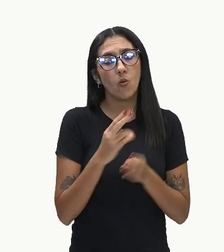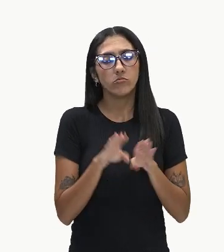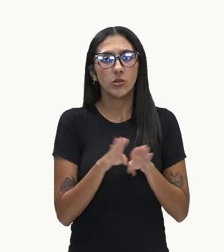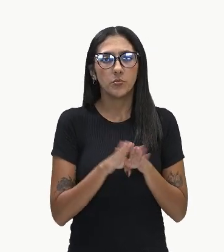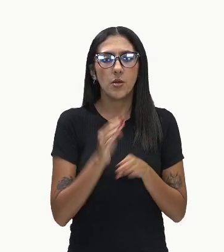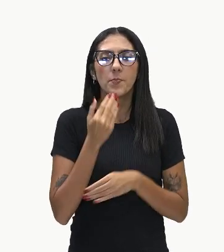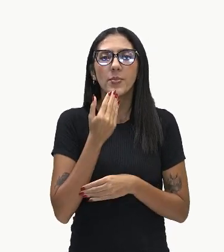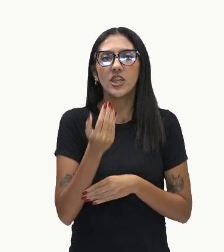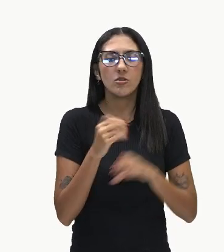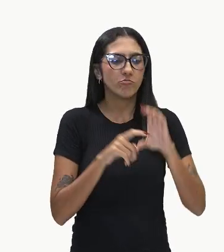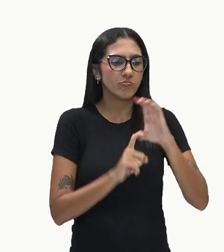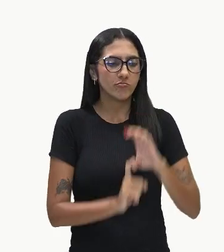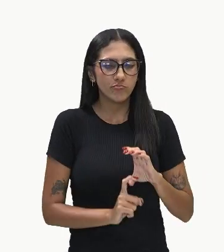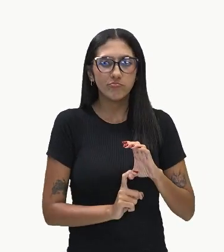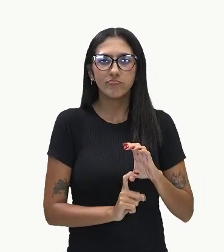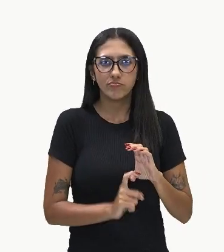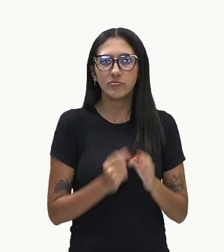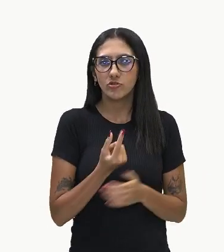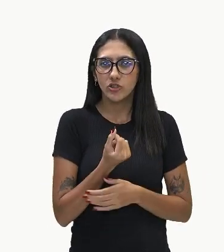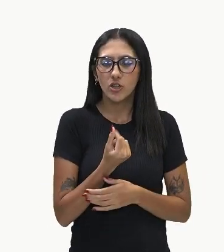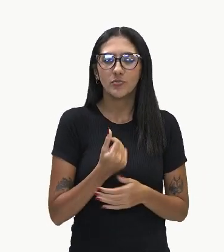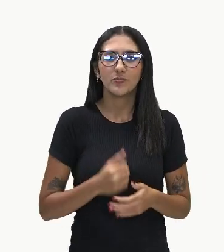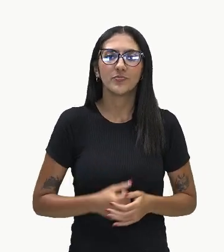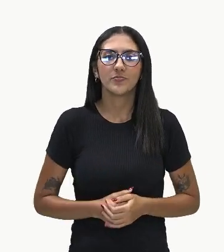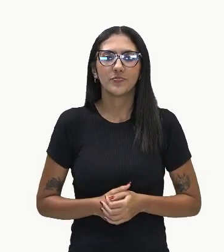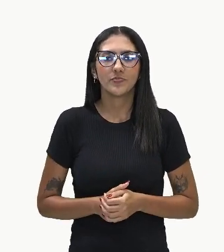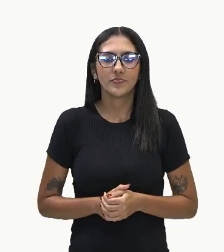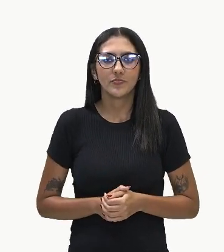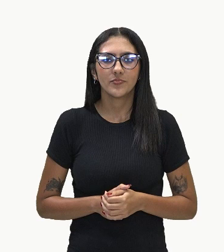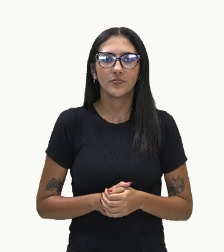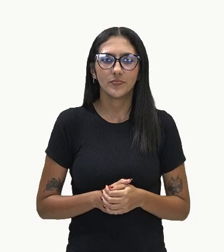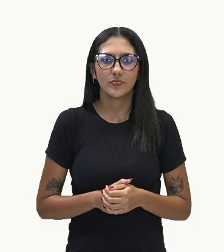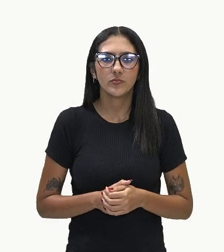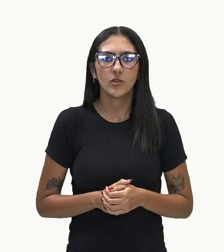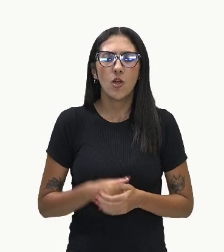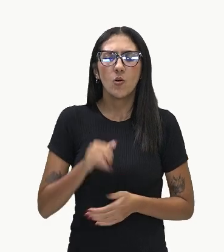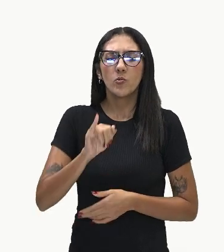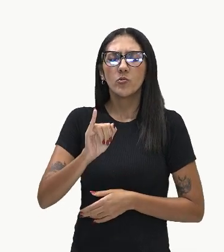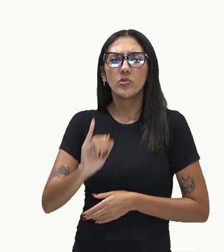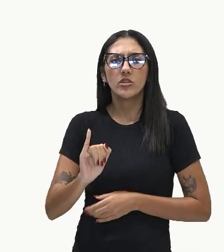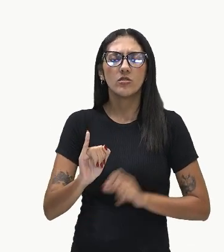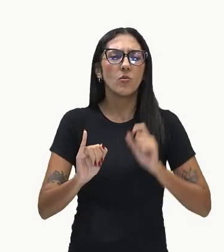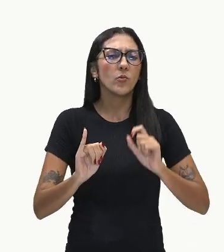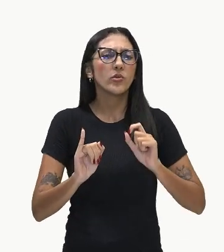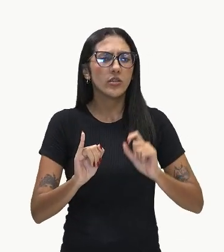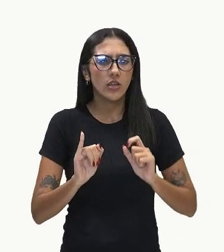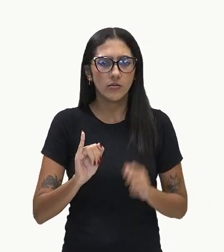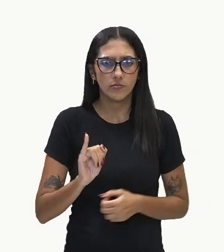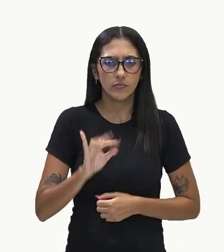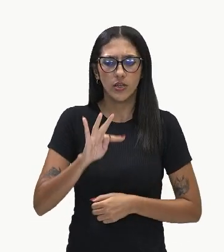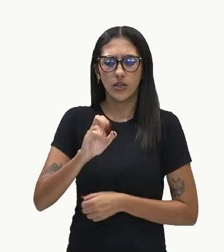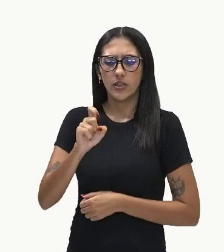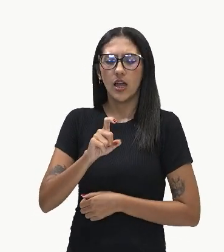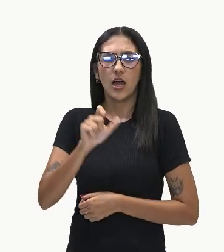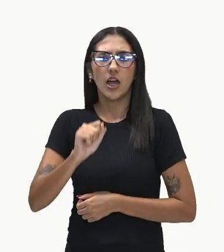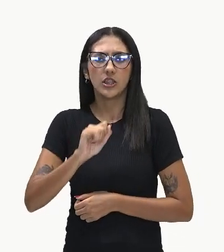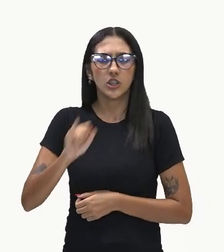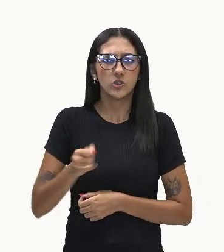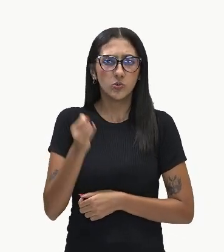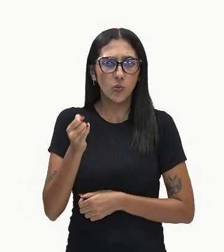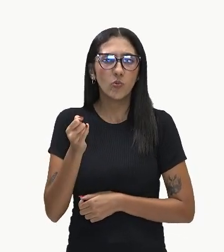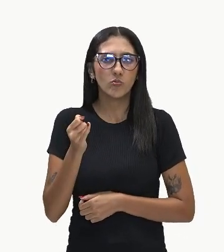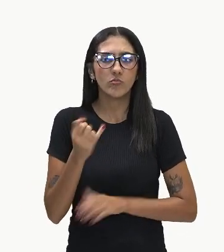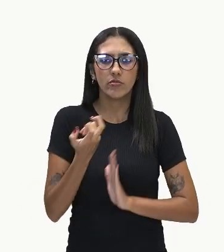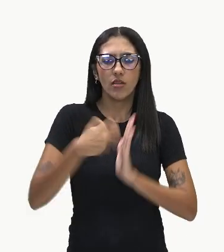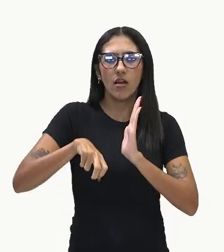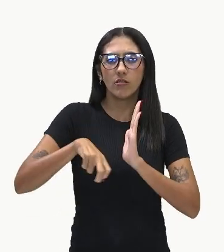como empréstimo. Tudo bem? Aí o I. Quem é o I? O I é a nossa taxa de juros.